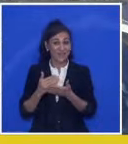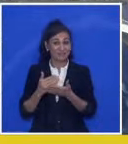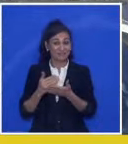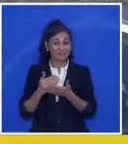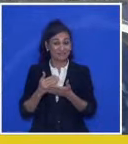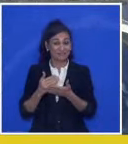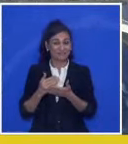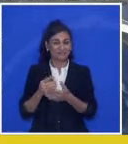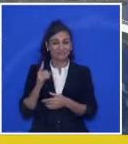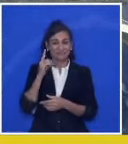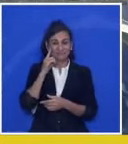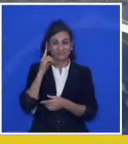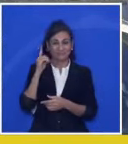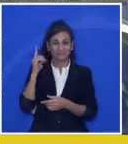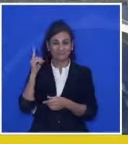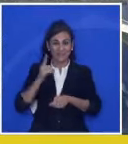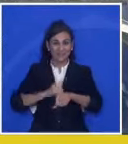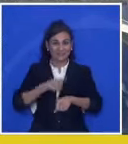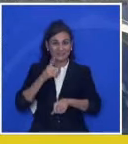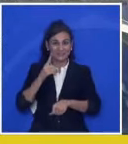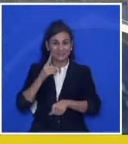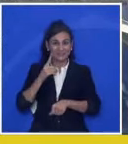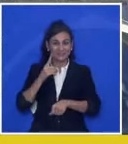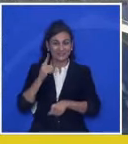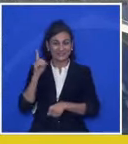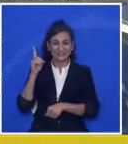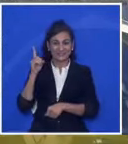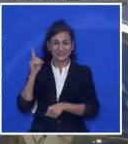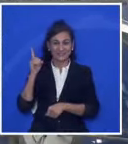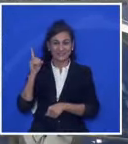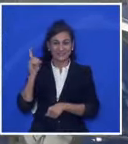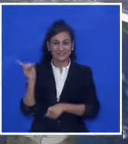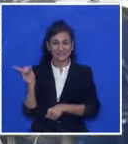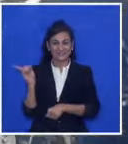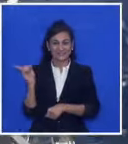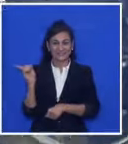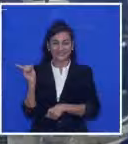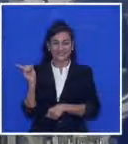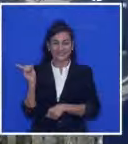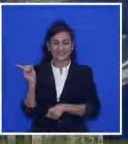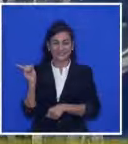Bolas posicionadas. A hora é agora. Valendo!